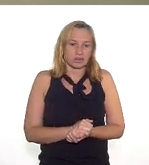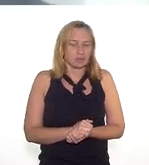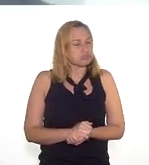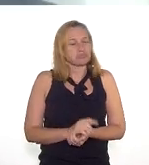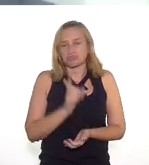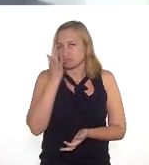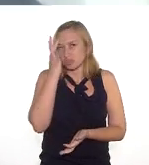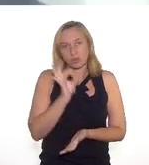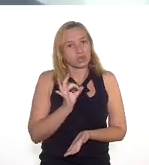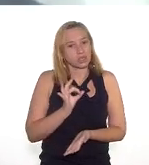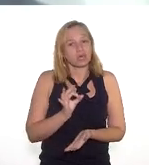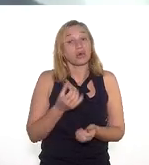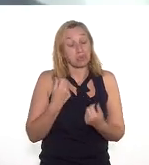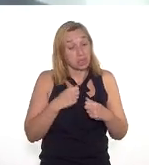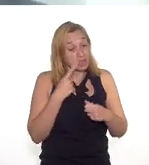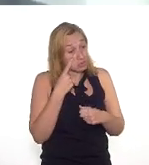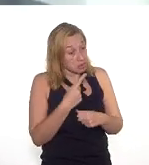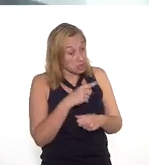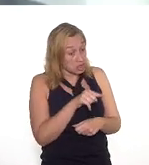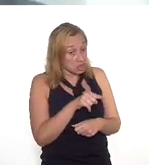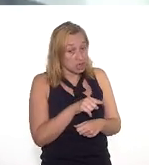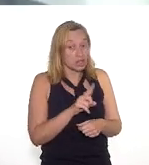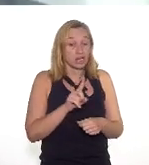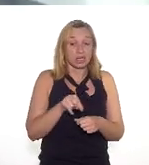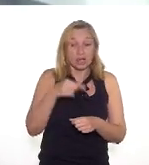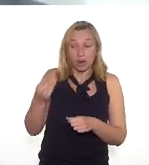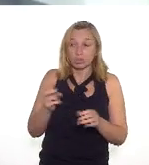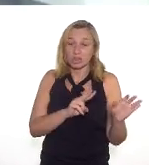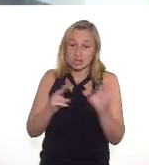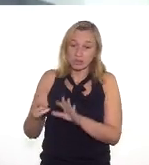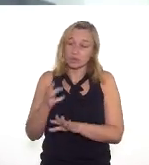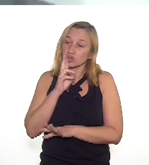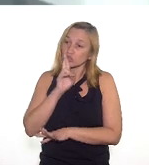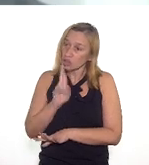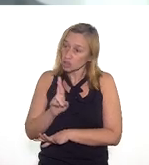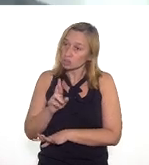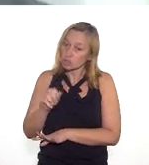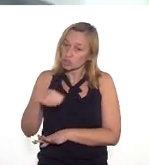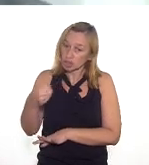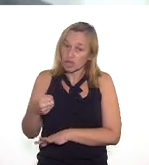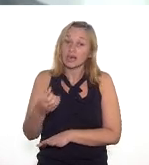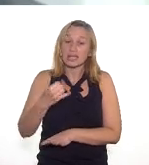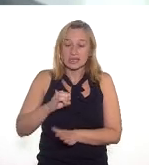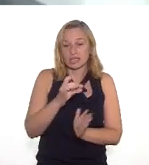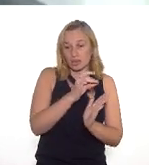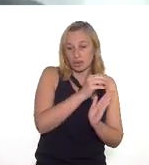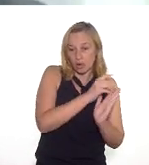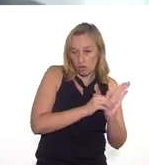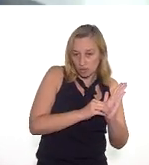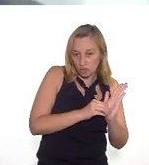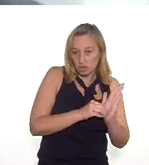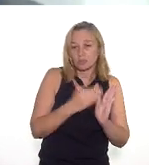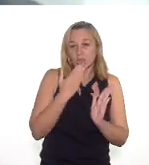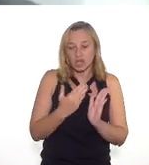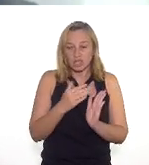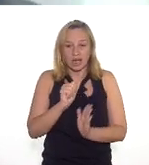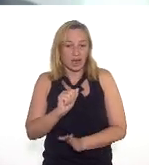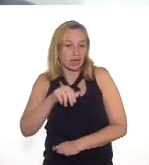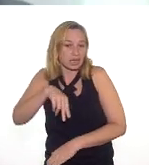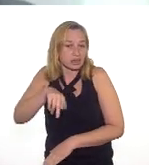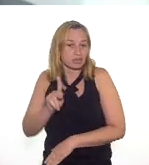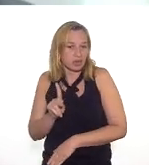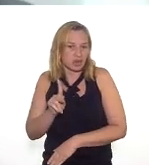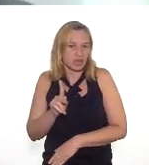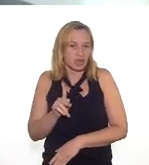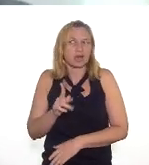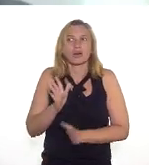Não sei, eu teria que ver aqui, eu posso trazer semana que vem a resposta, se foi feito algum ofício à ANP. Tá? Mas isso eu posso